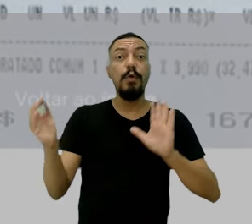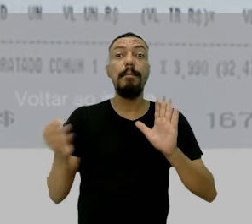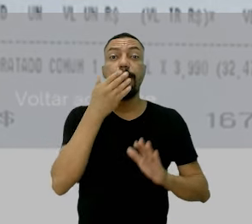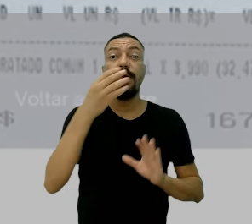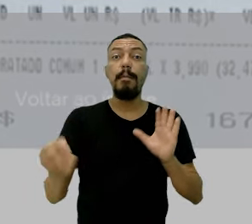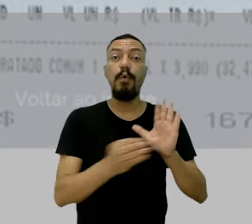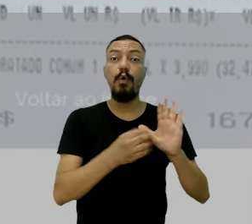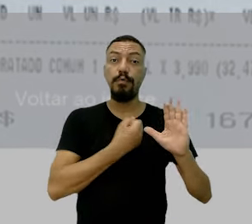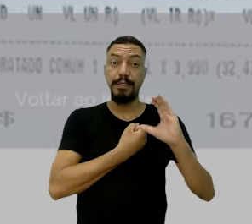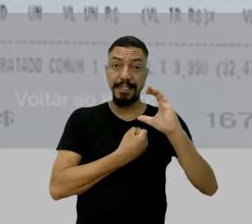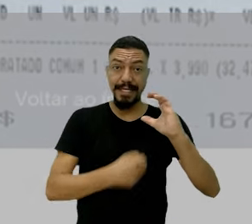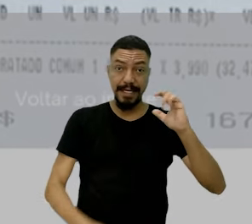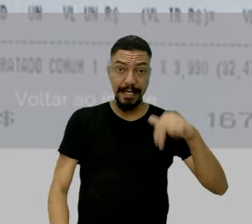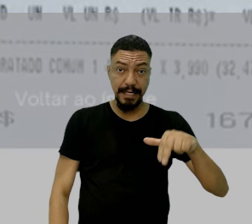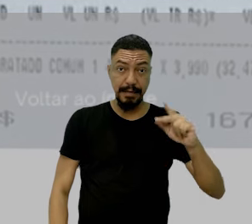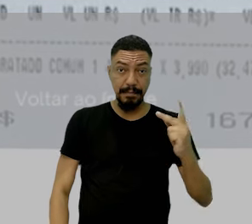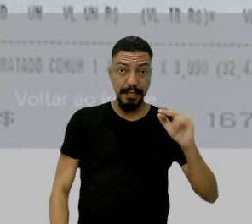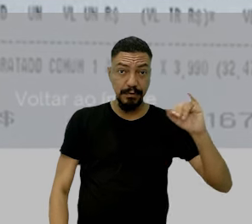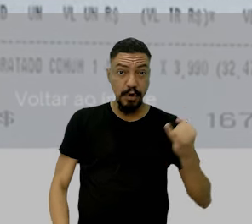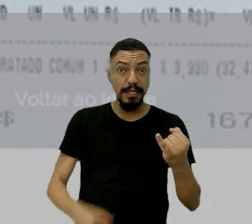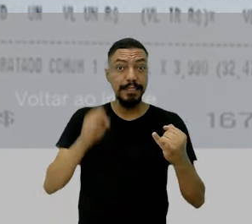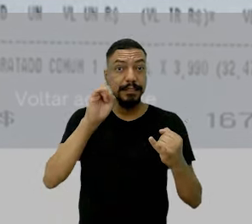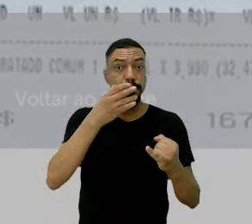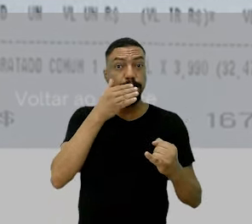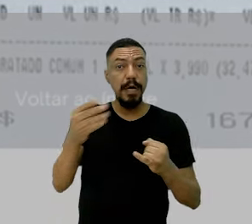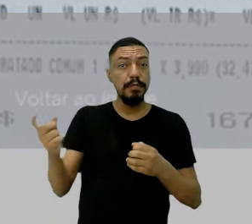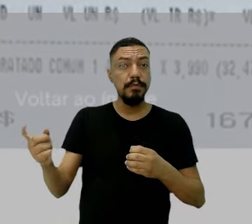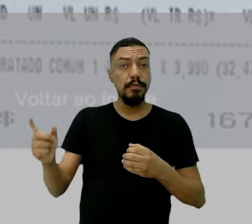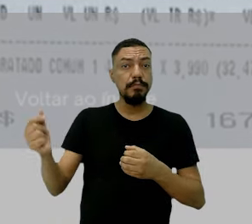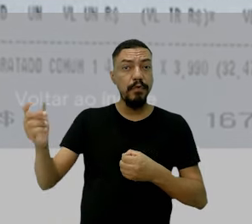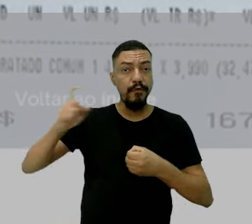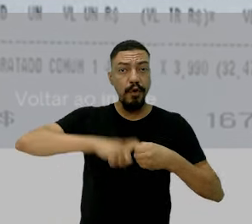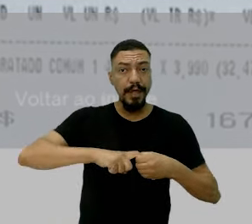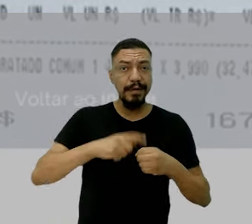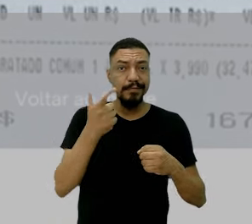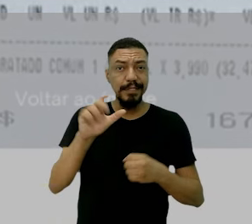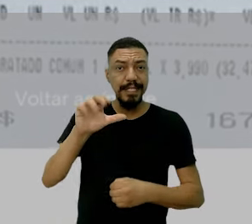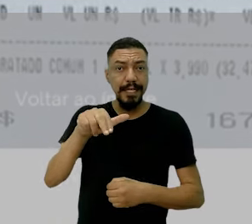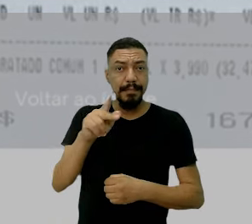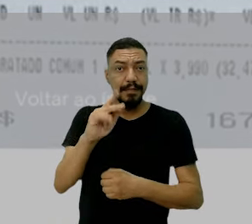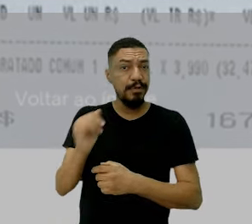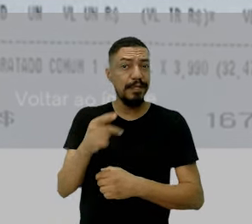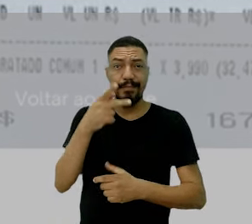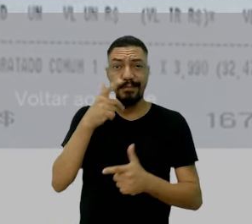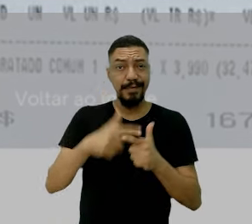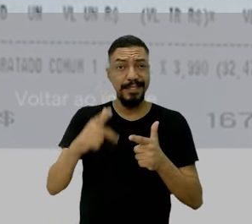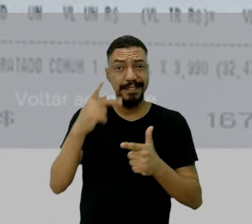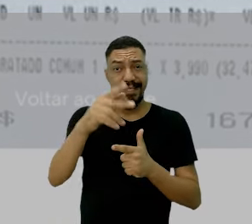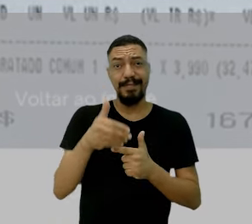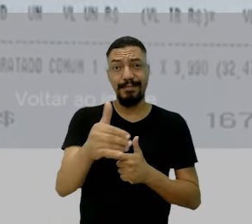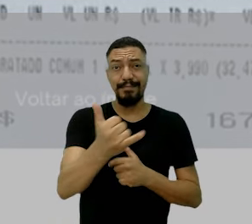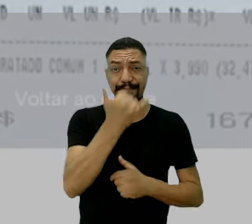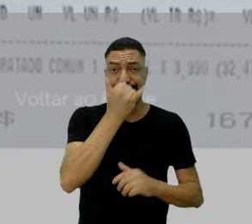tome esse cuidado, porque se você reembolsa essa nota que não tem CNPJ, o problema depois vai